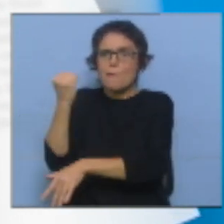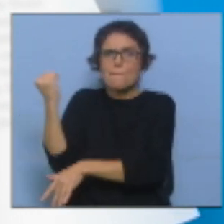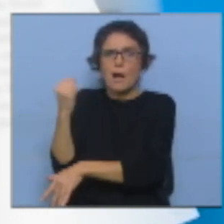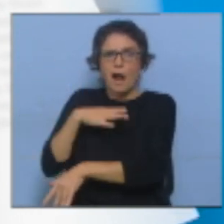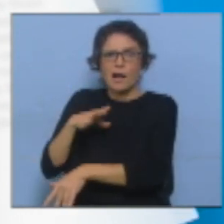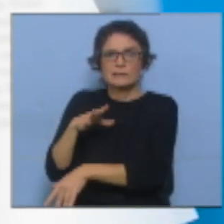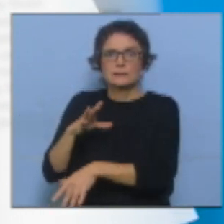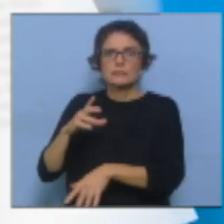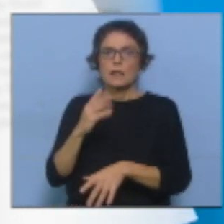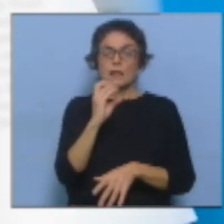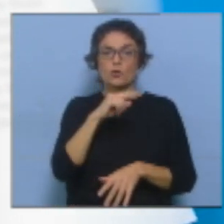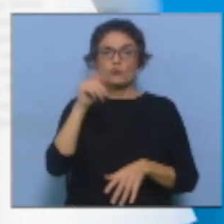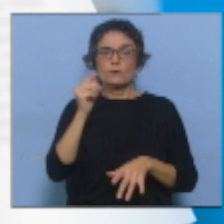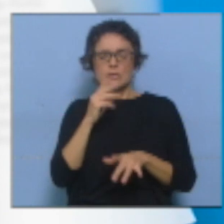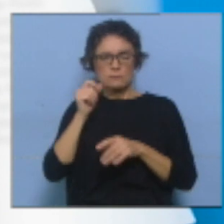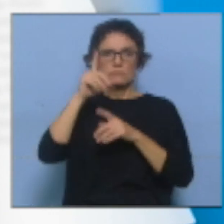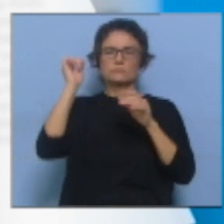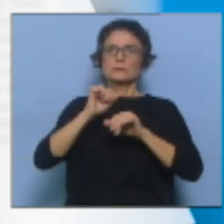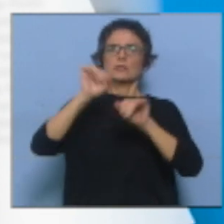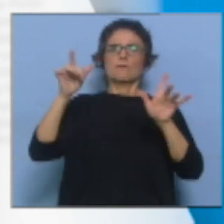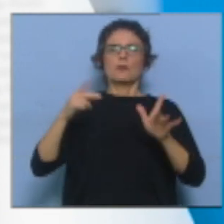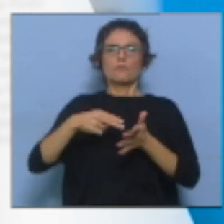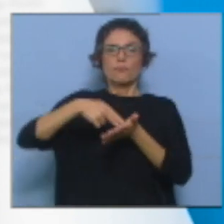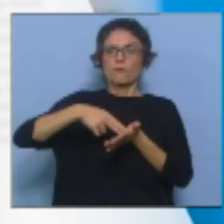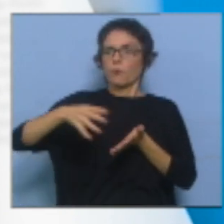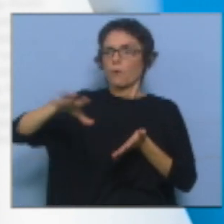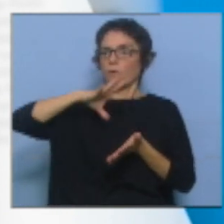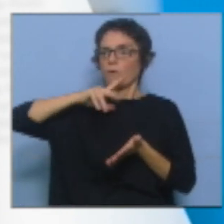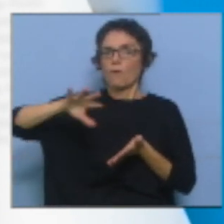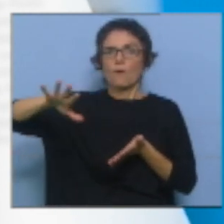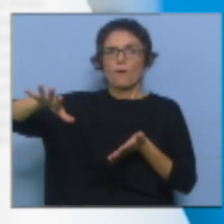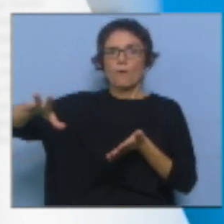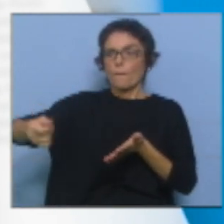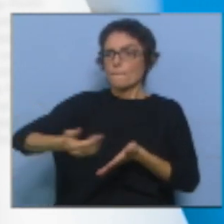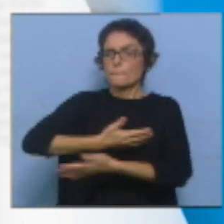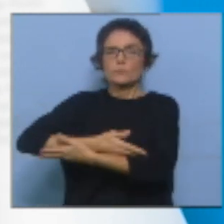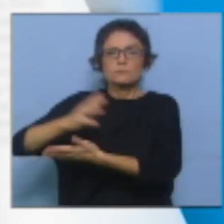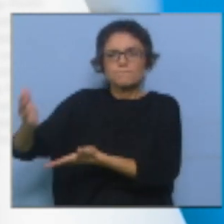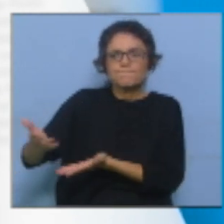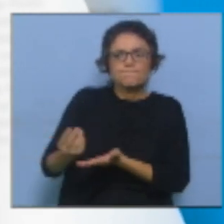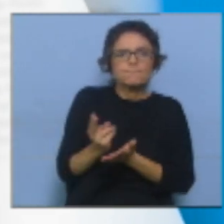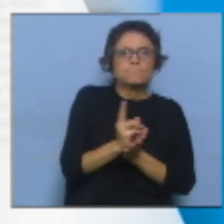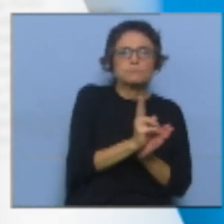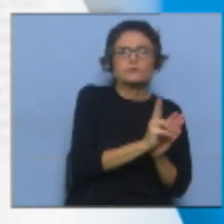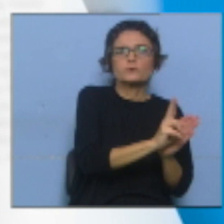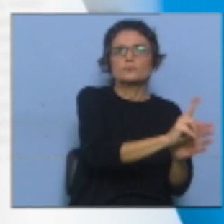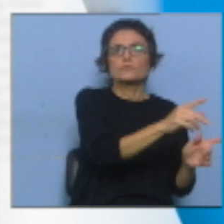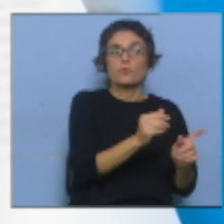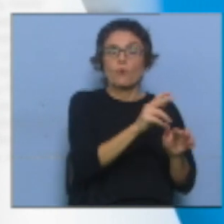José levantou-se de noite, tomou o menino e a sua mãe e partiu para o Egito e ficou lá até à morte de